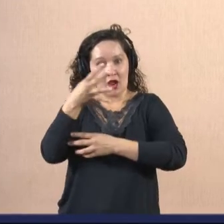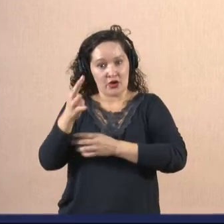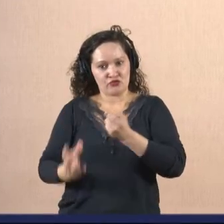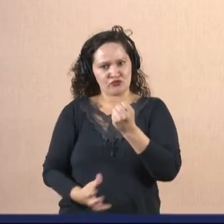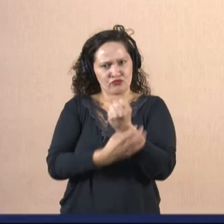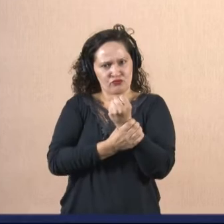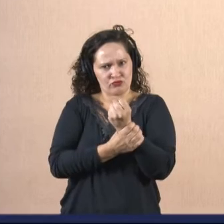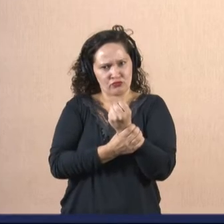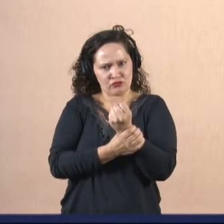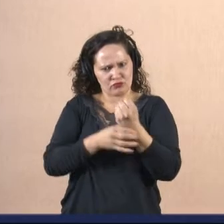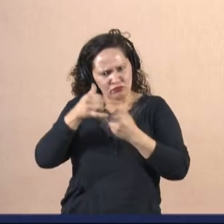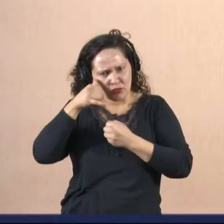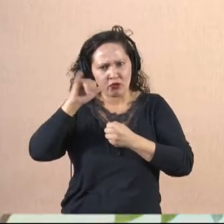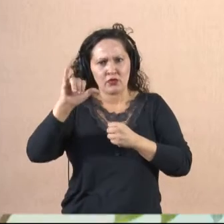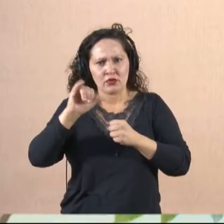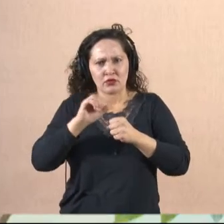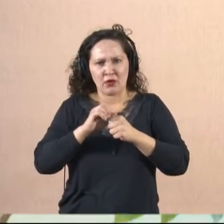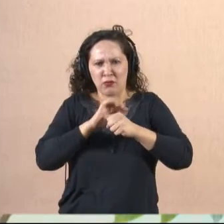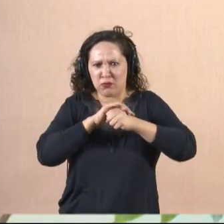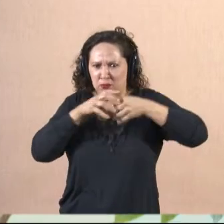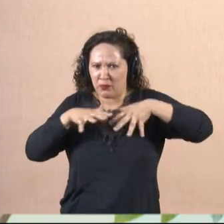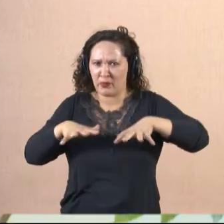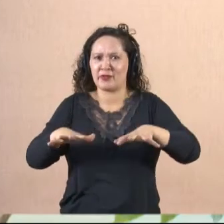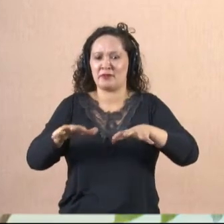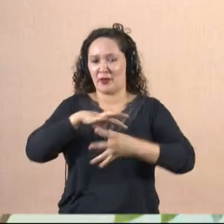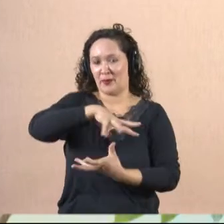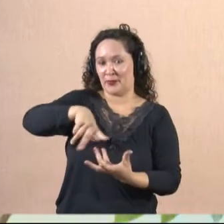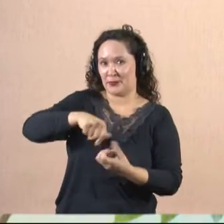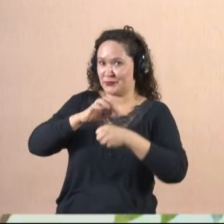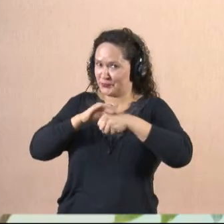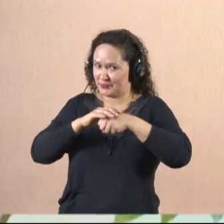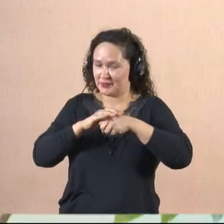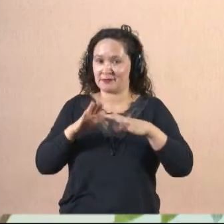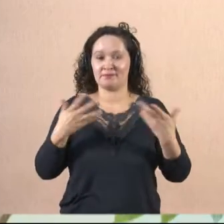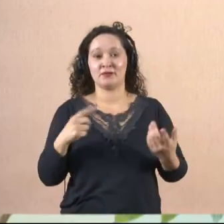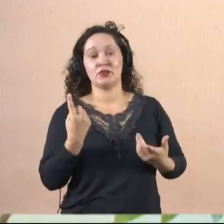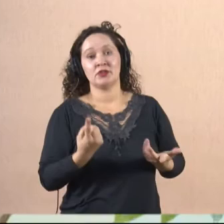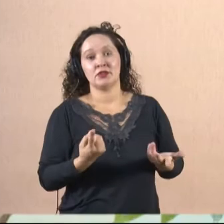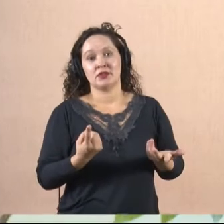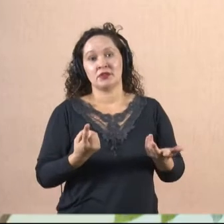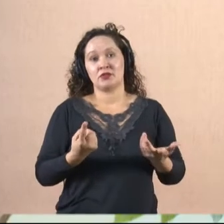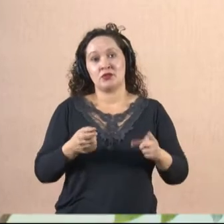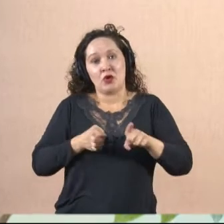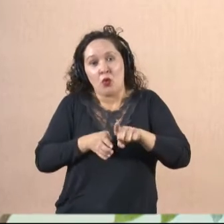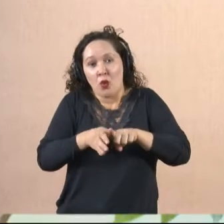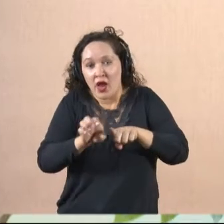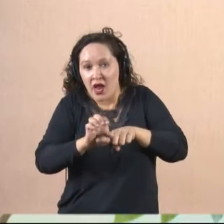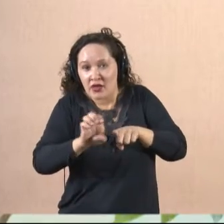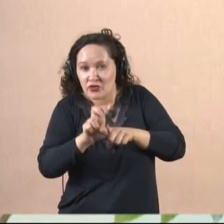segurança para combater as epidemias por exemplo e quanto isso ou